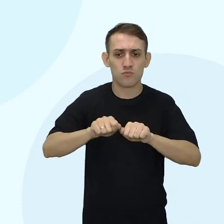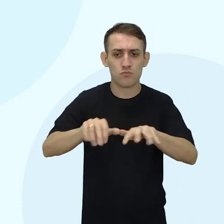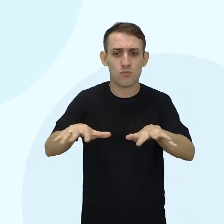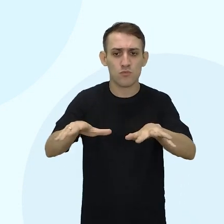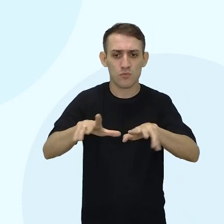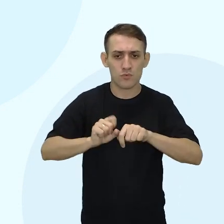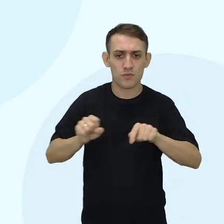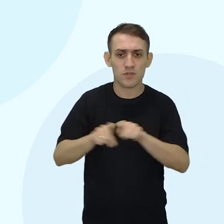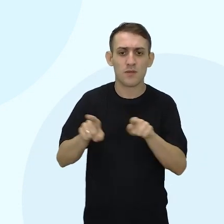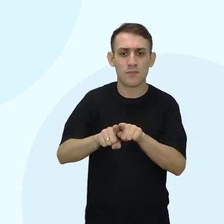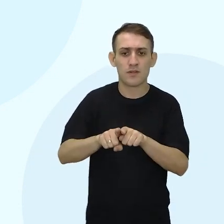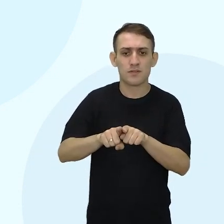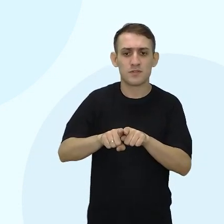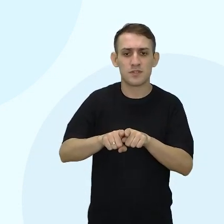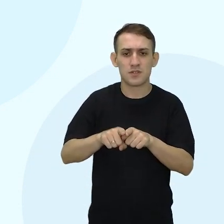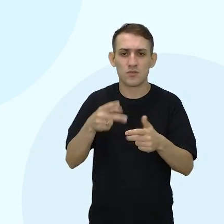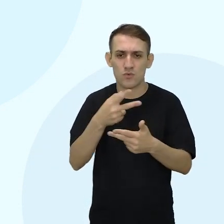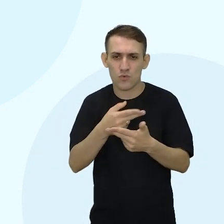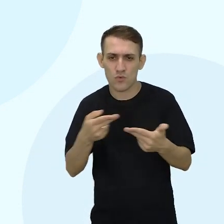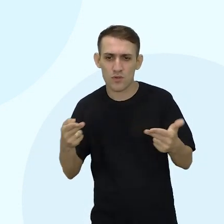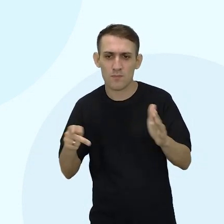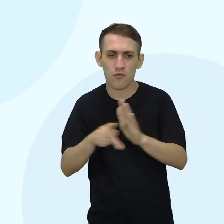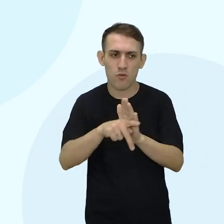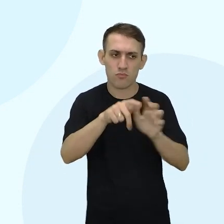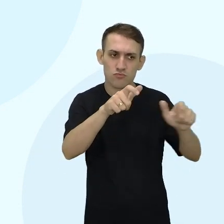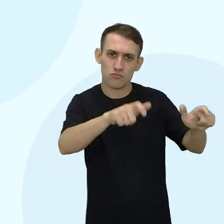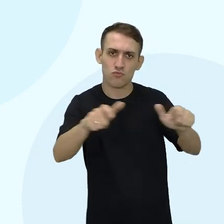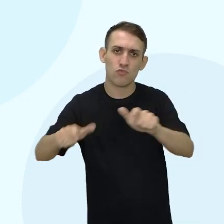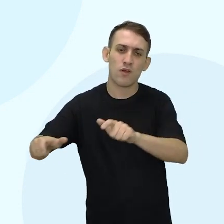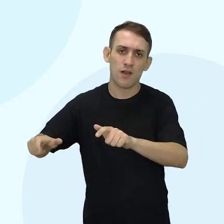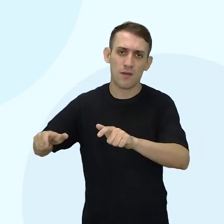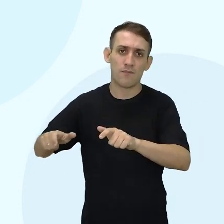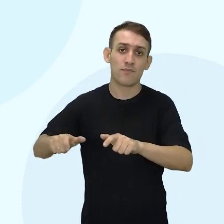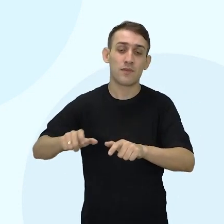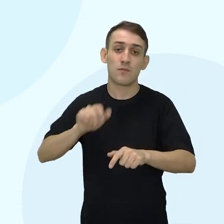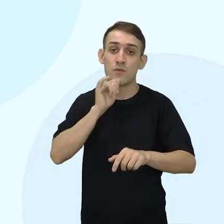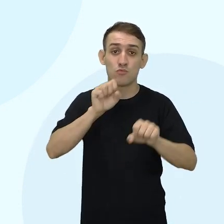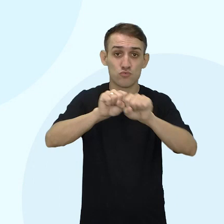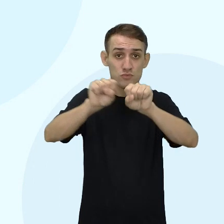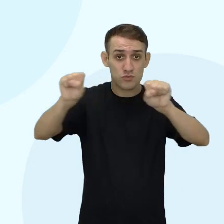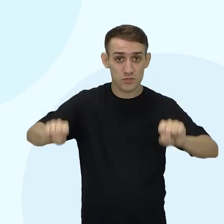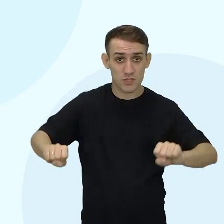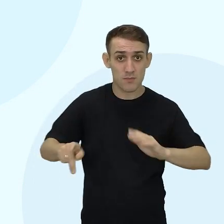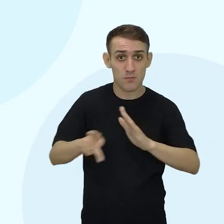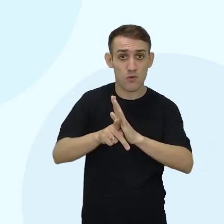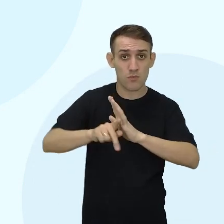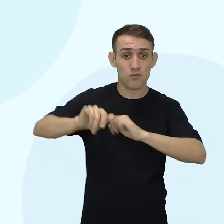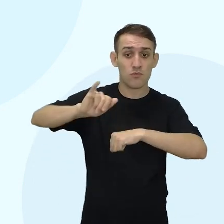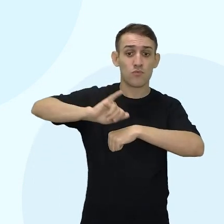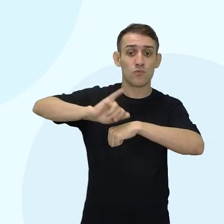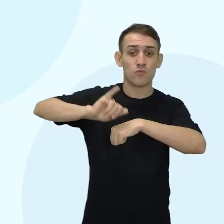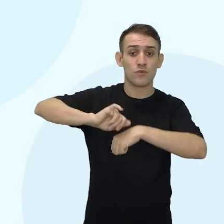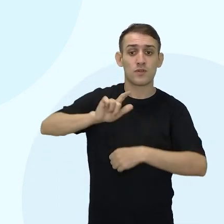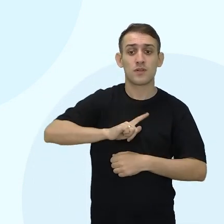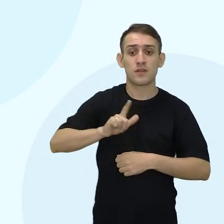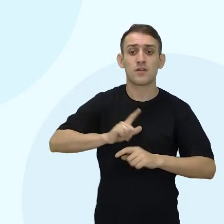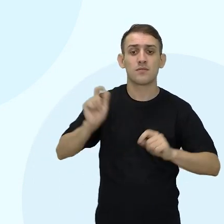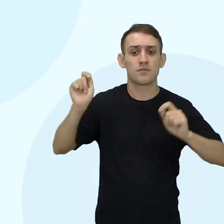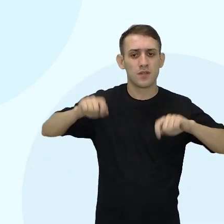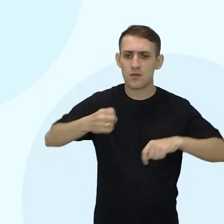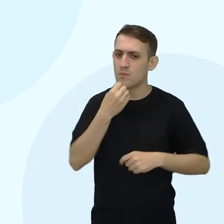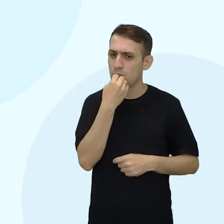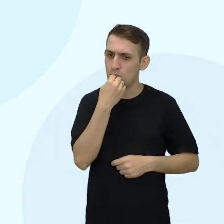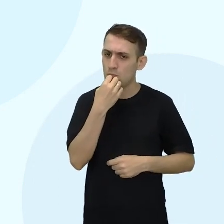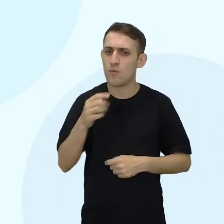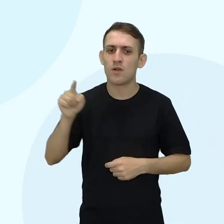e exploração de determinadas áreas. O sistema capitanais, bem sucedido nas